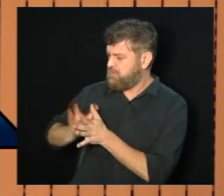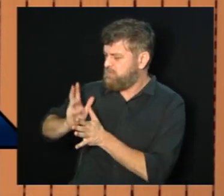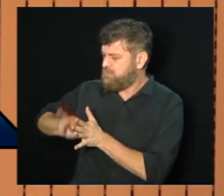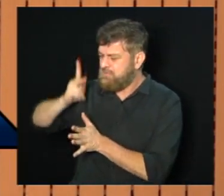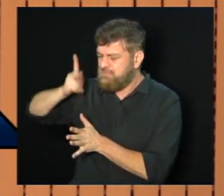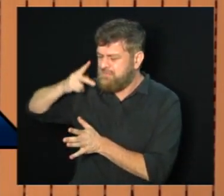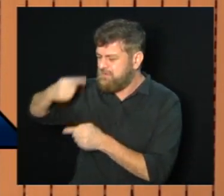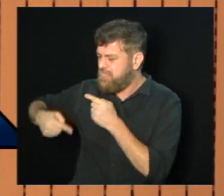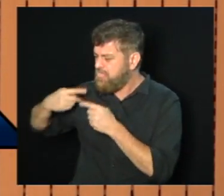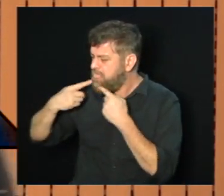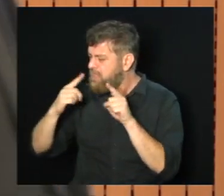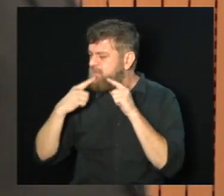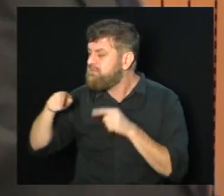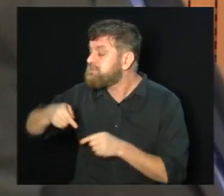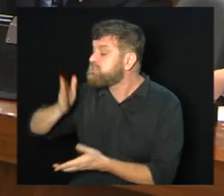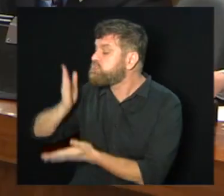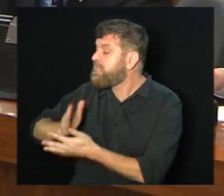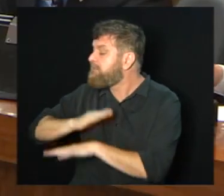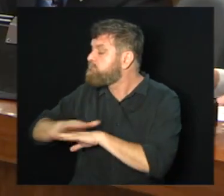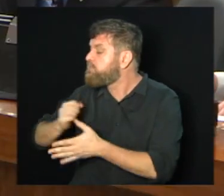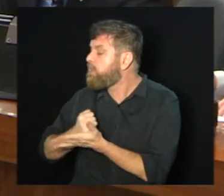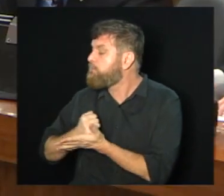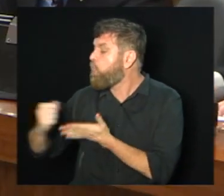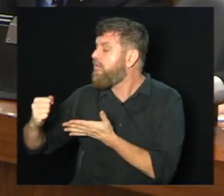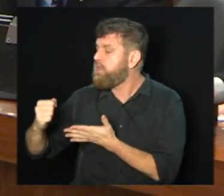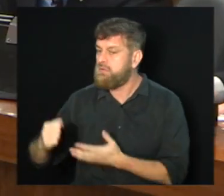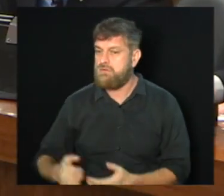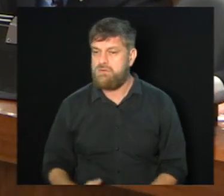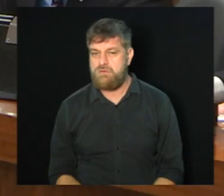Obrigado. Obrigado, vereador Jorge